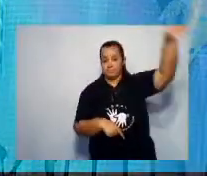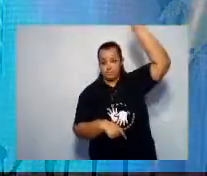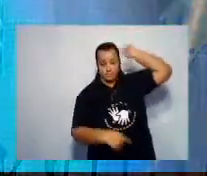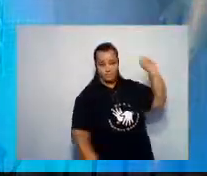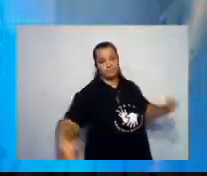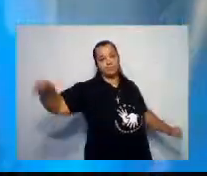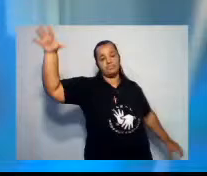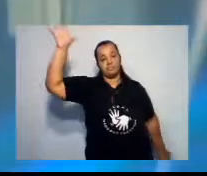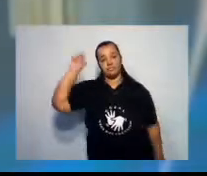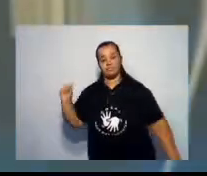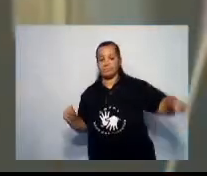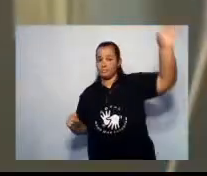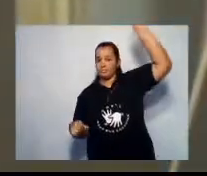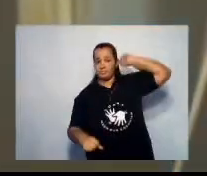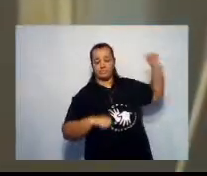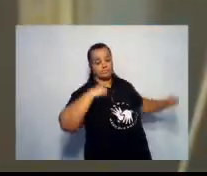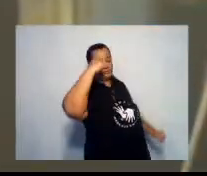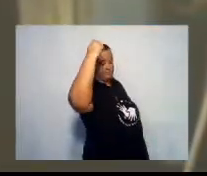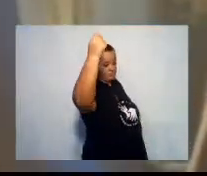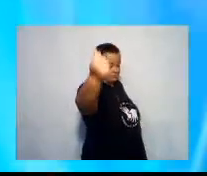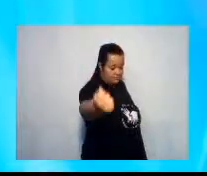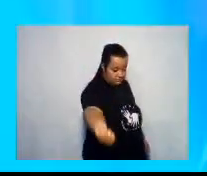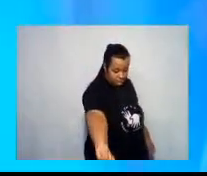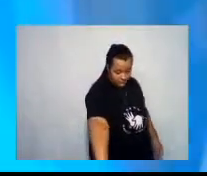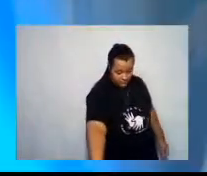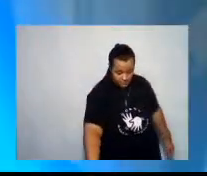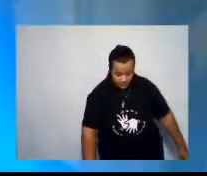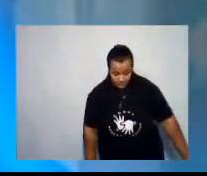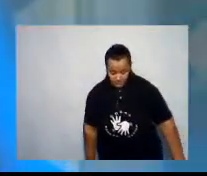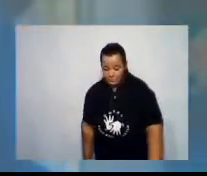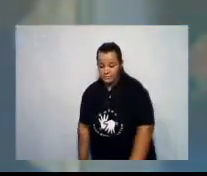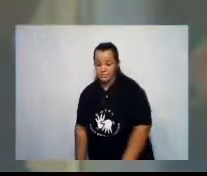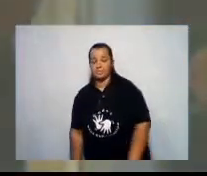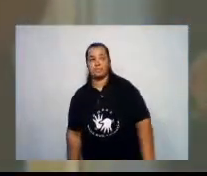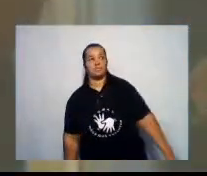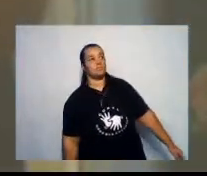vens. Eu já escuto os teus